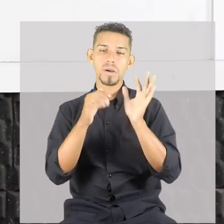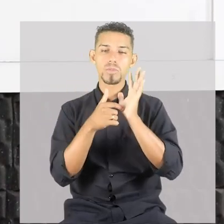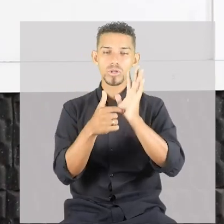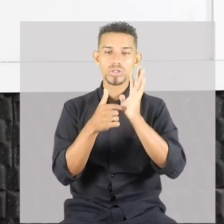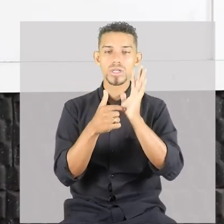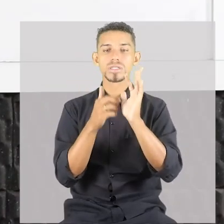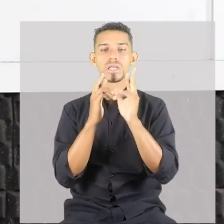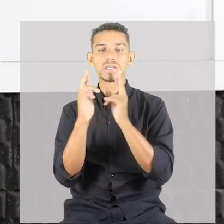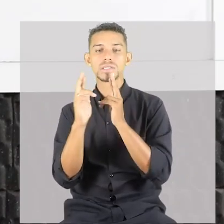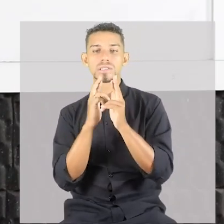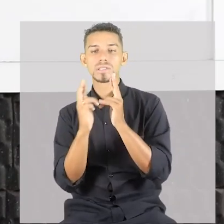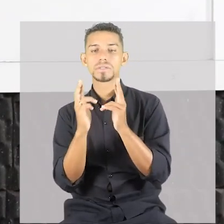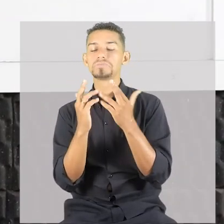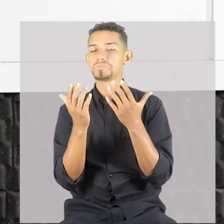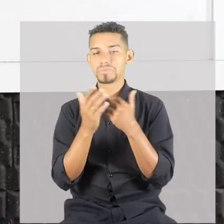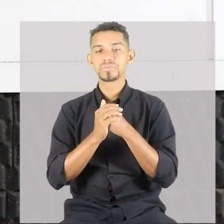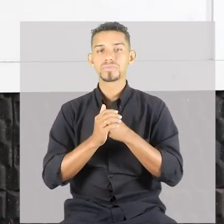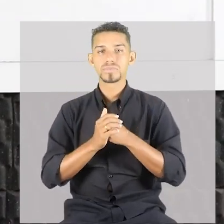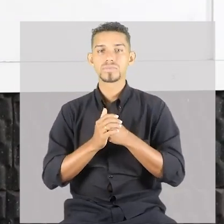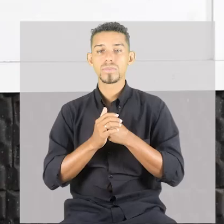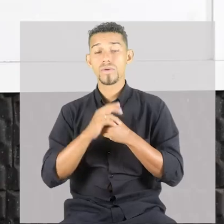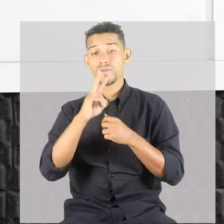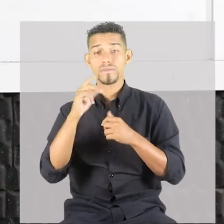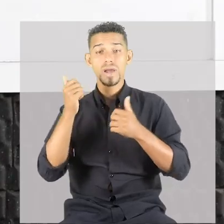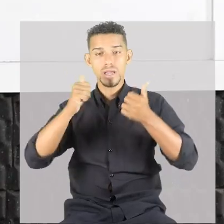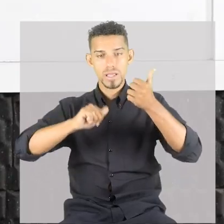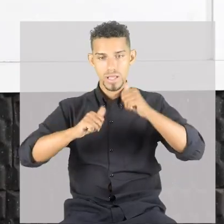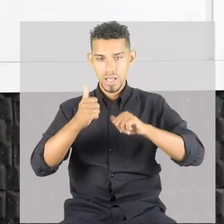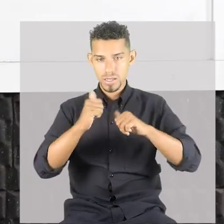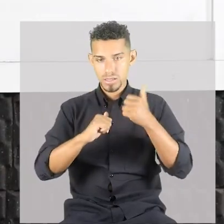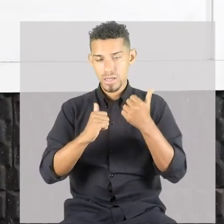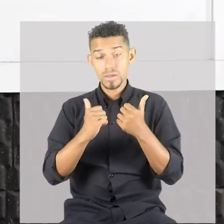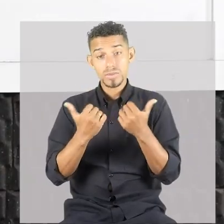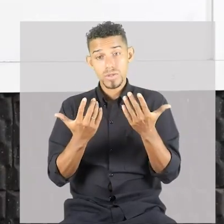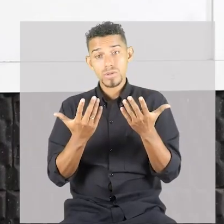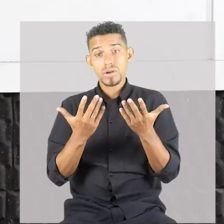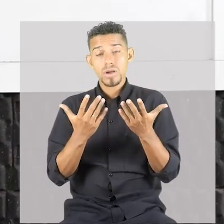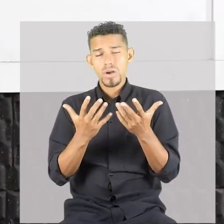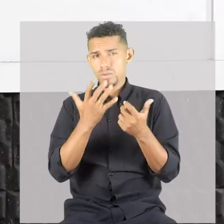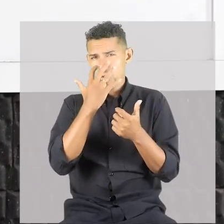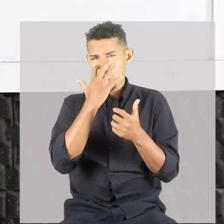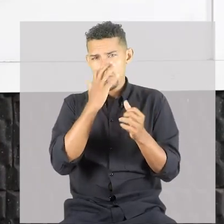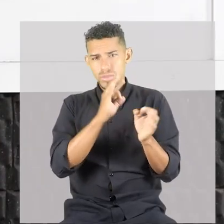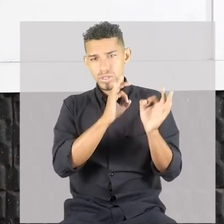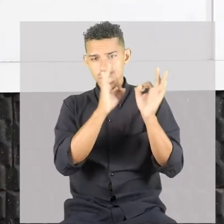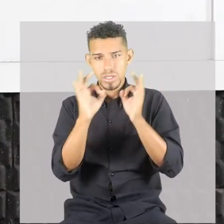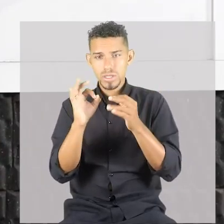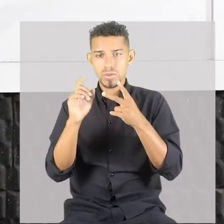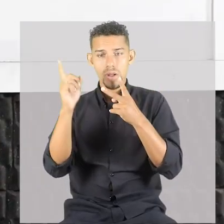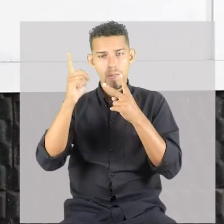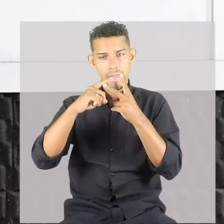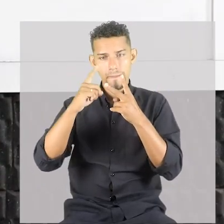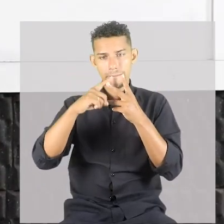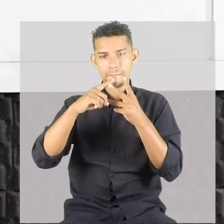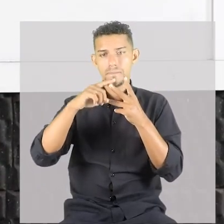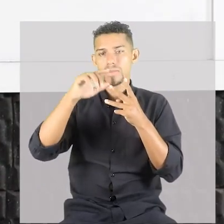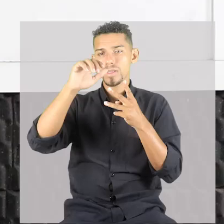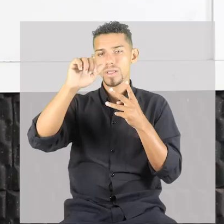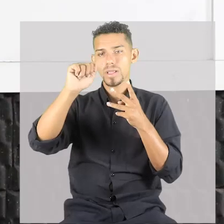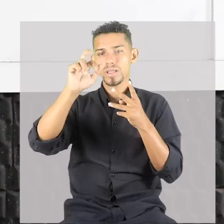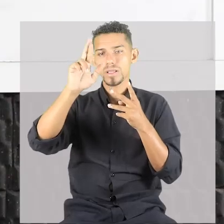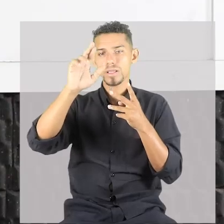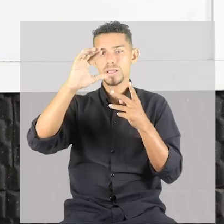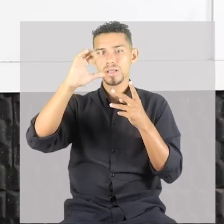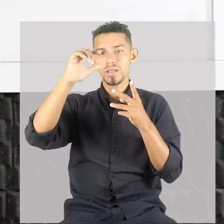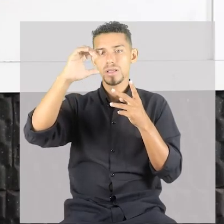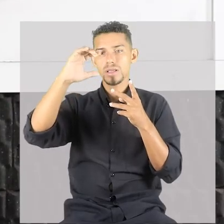essa relação de parentesco. Quando a gente vai analisar, então, a gente observa que as árqueas, elas estão, né,